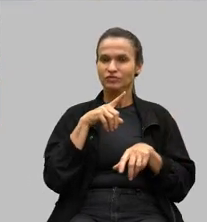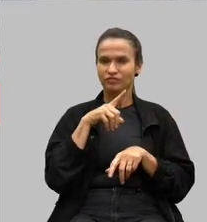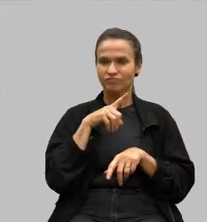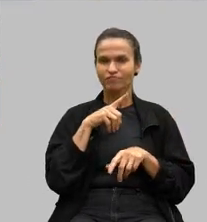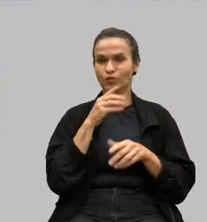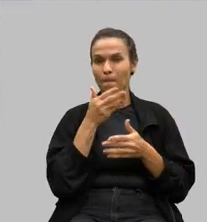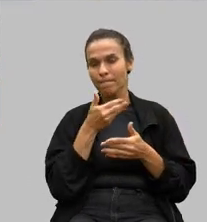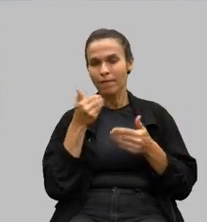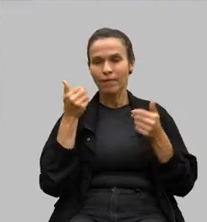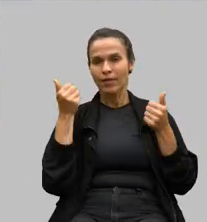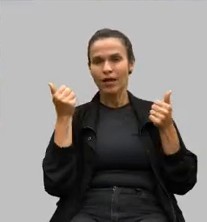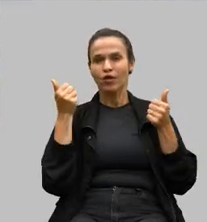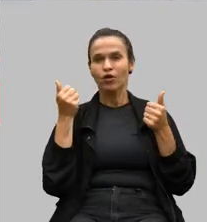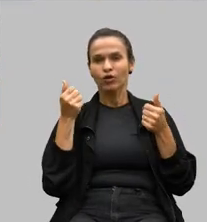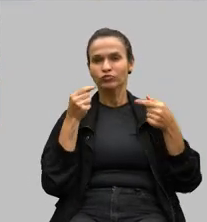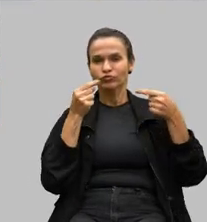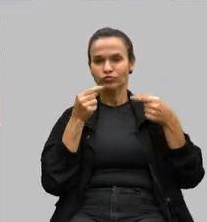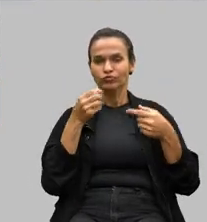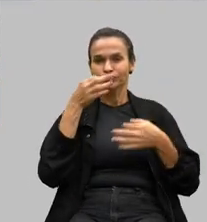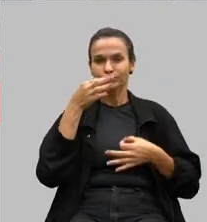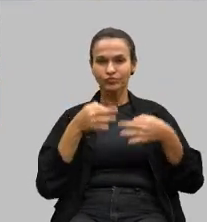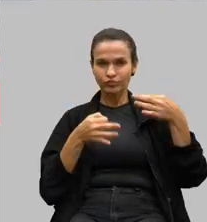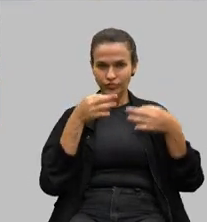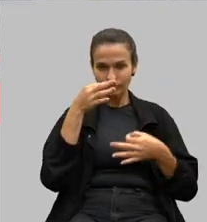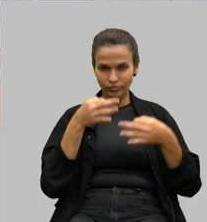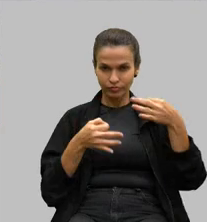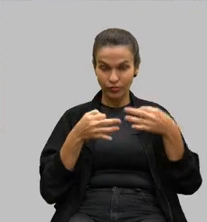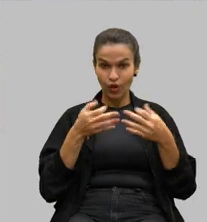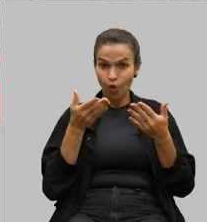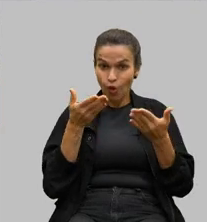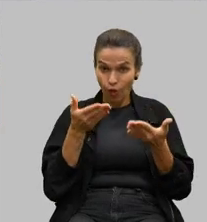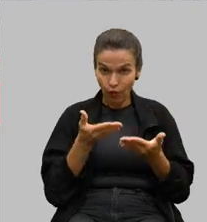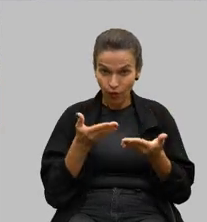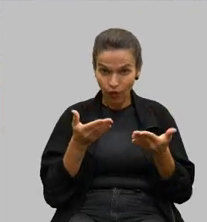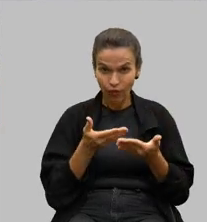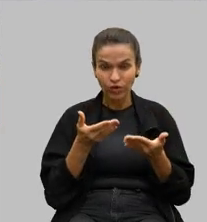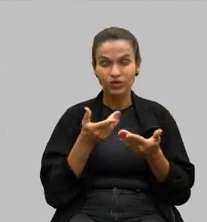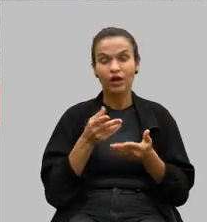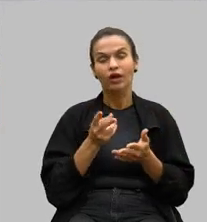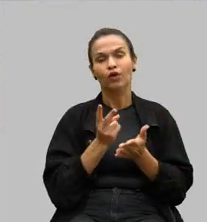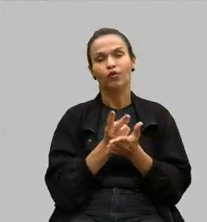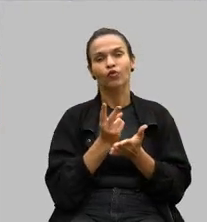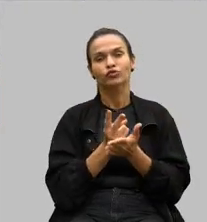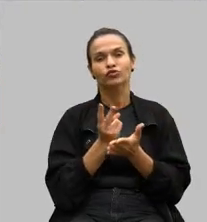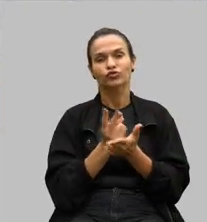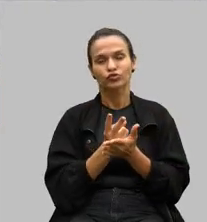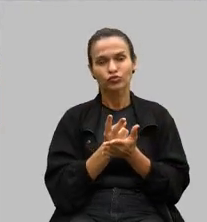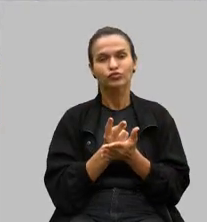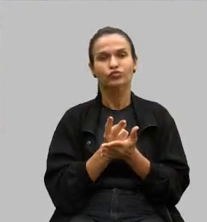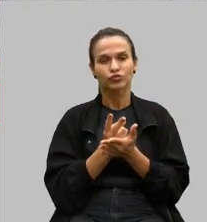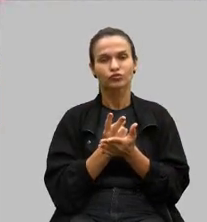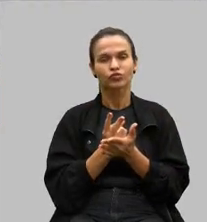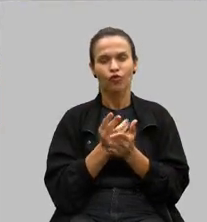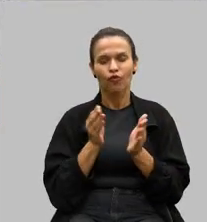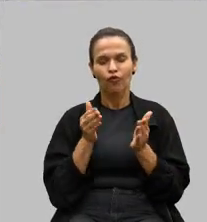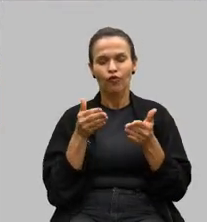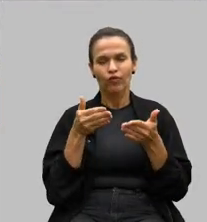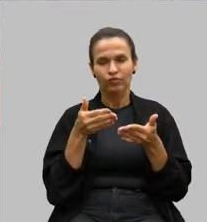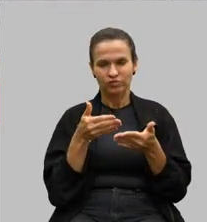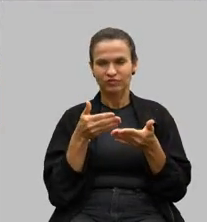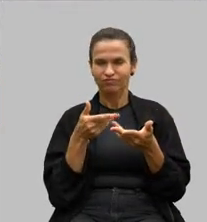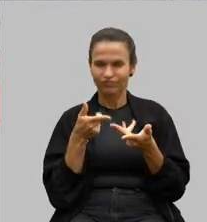melhor na disputa no judiciário e hoje elas continuam atuando como essa situação